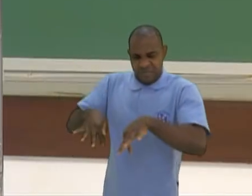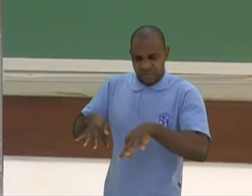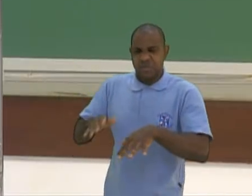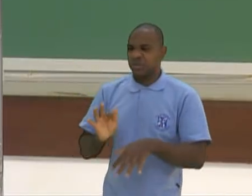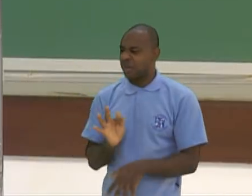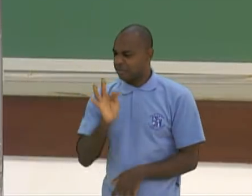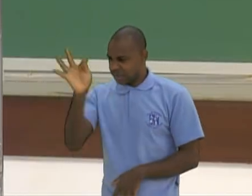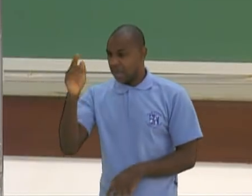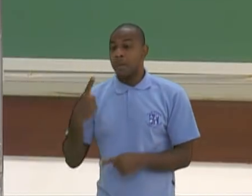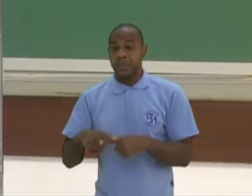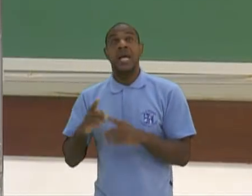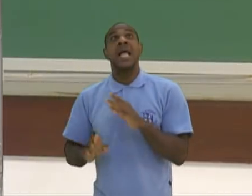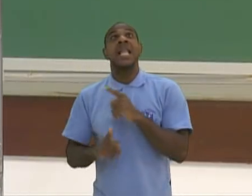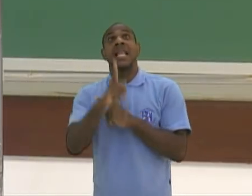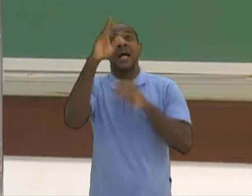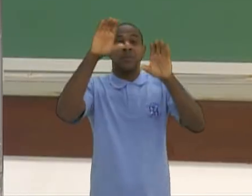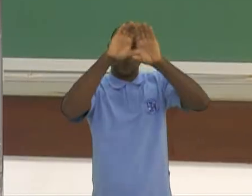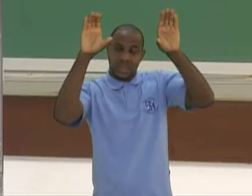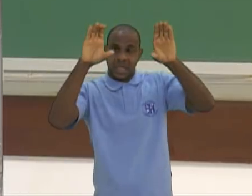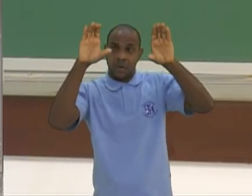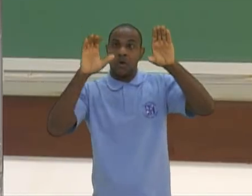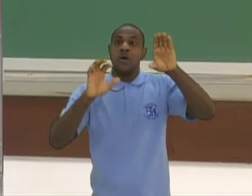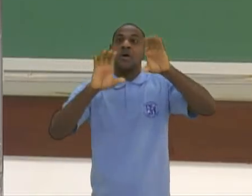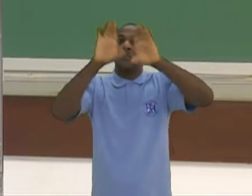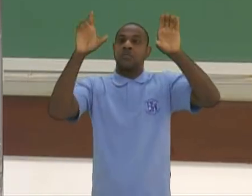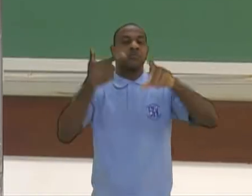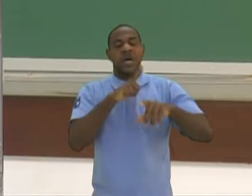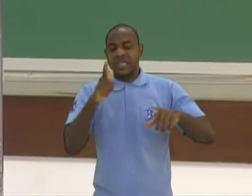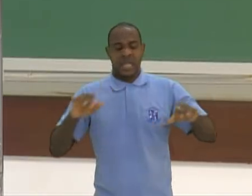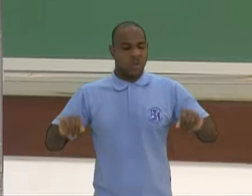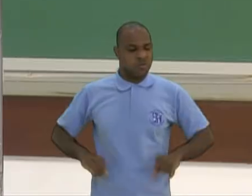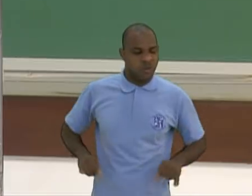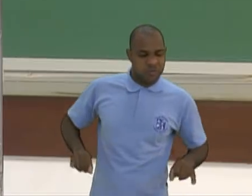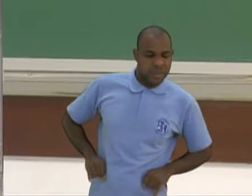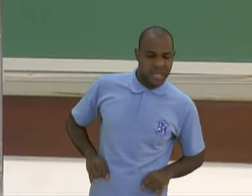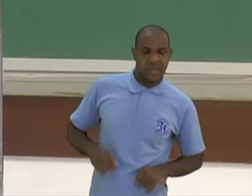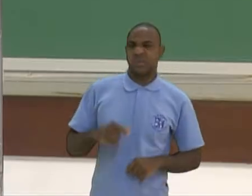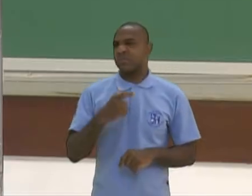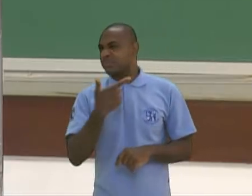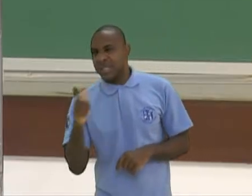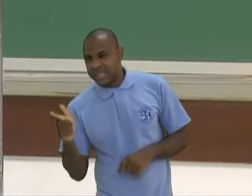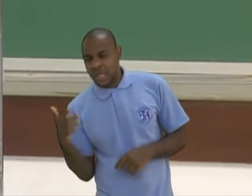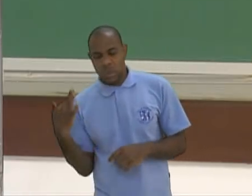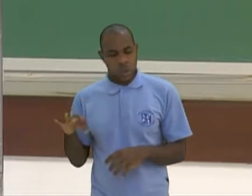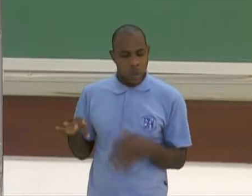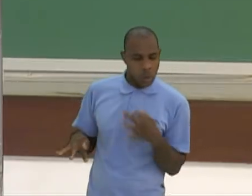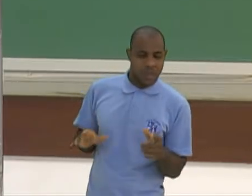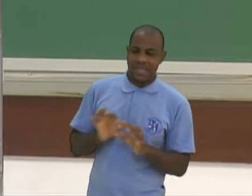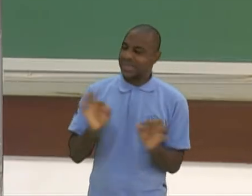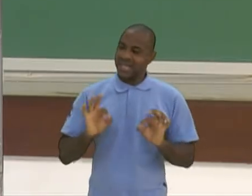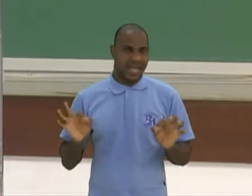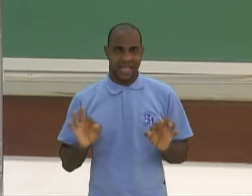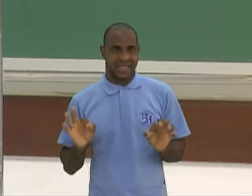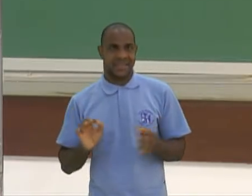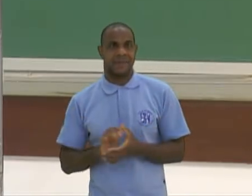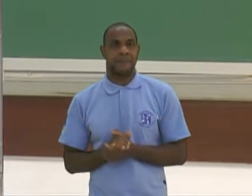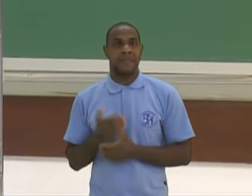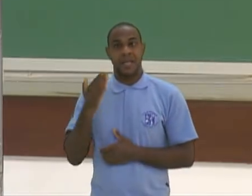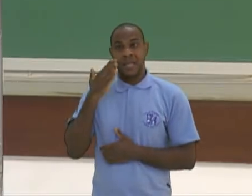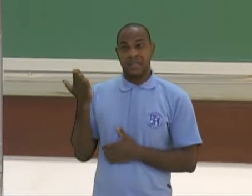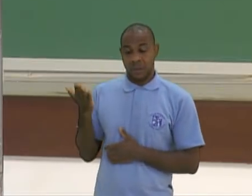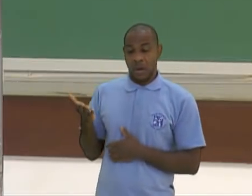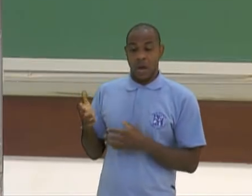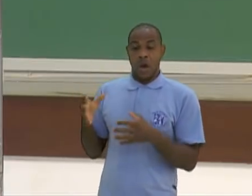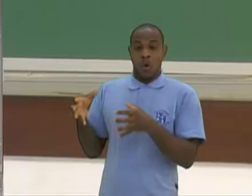é permanente. Tudo isso, um mundo de justiça, falando do paraíso, né, uma religião de explorados que acreditavam numa